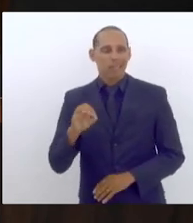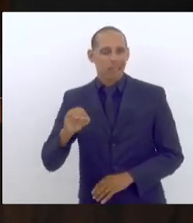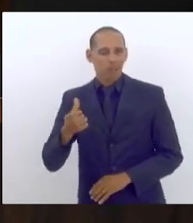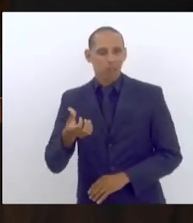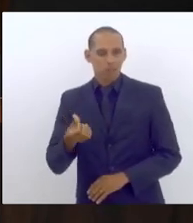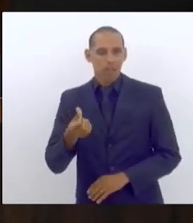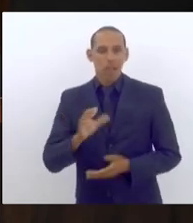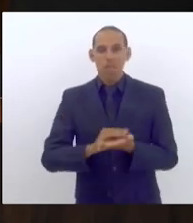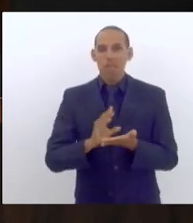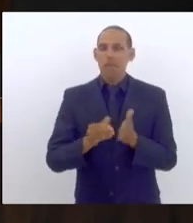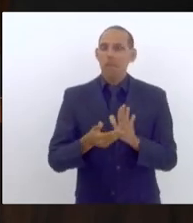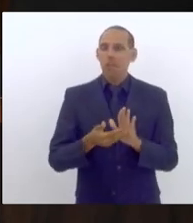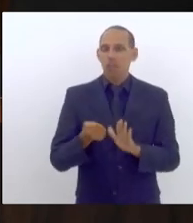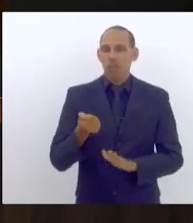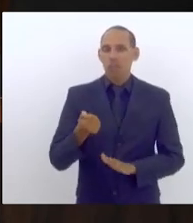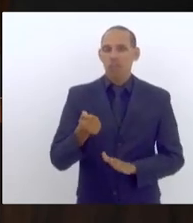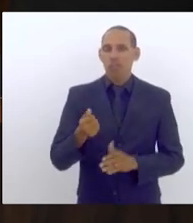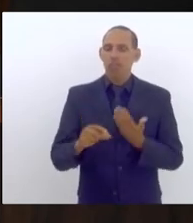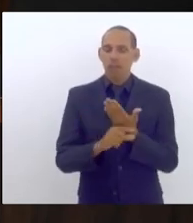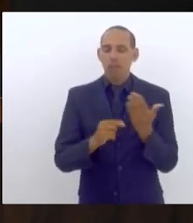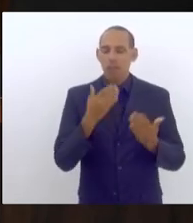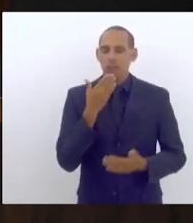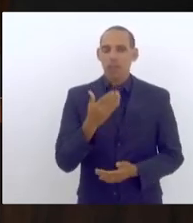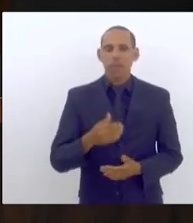de pauta a pedido do autor.